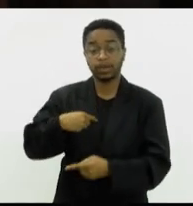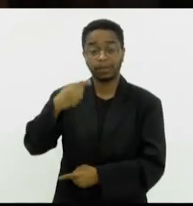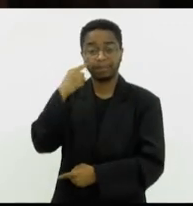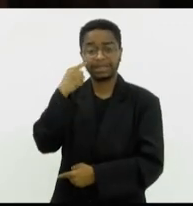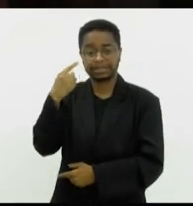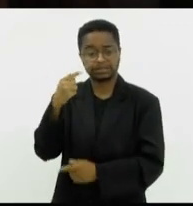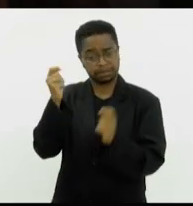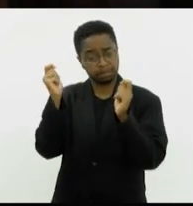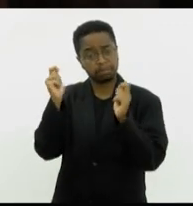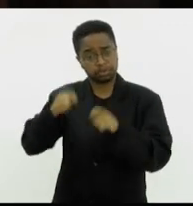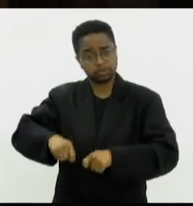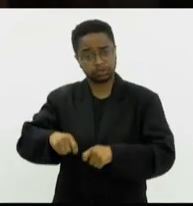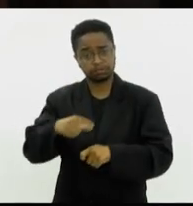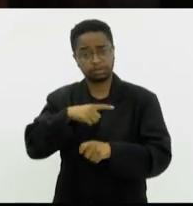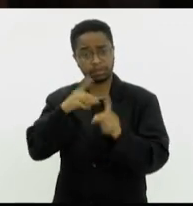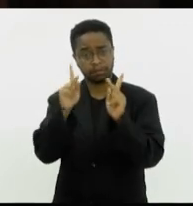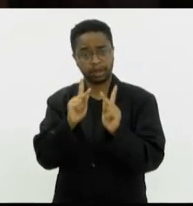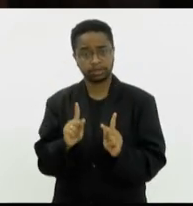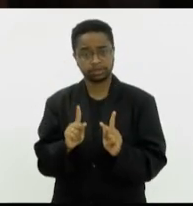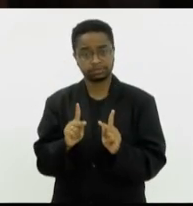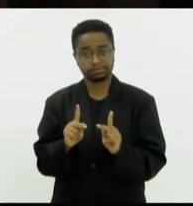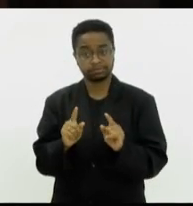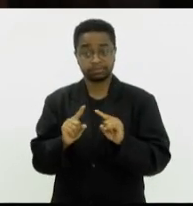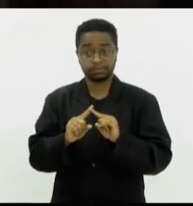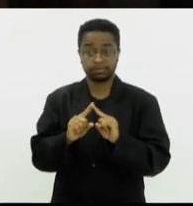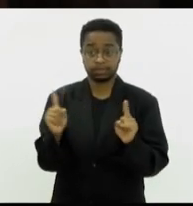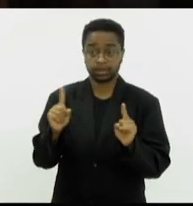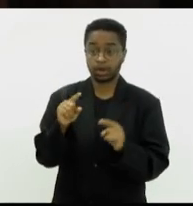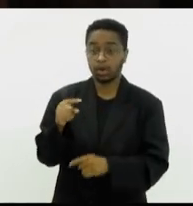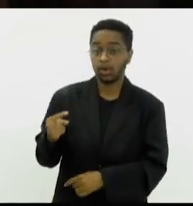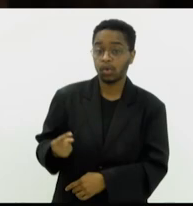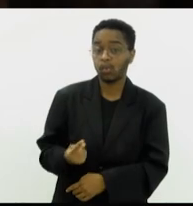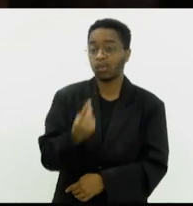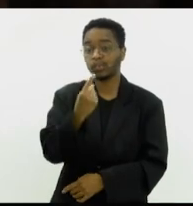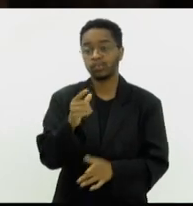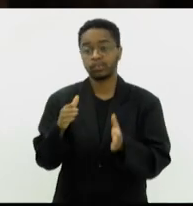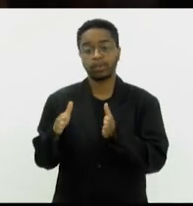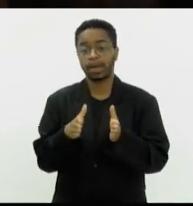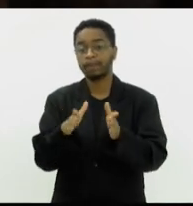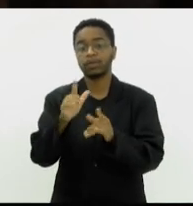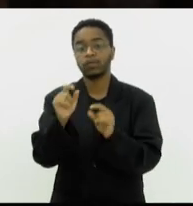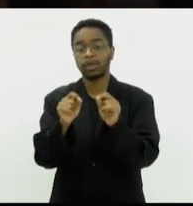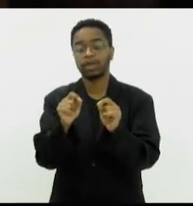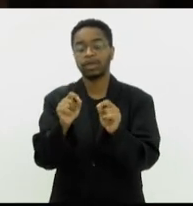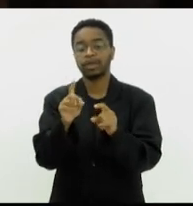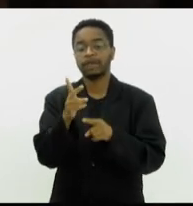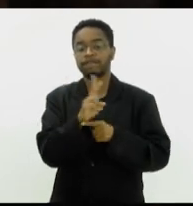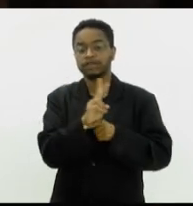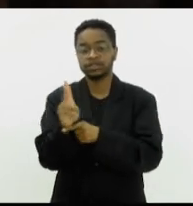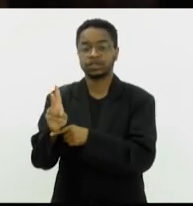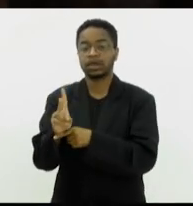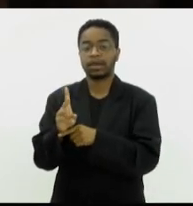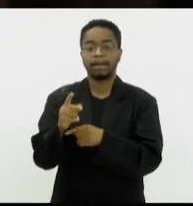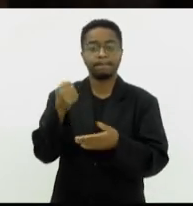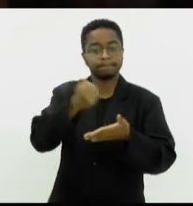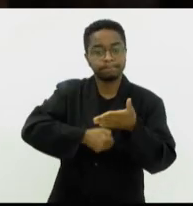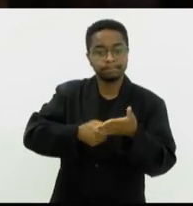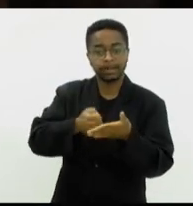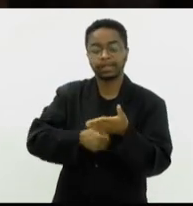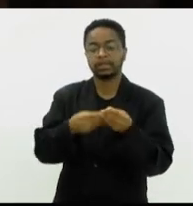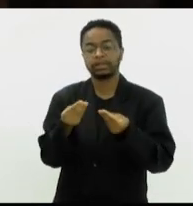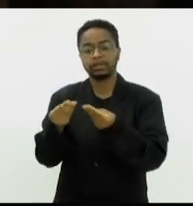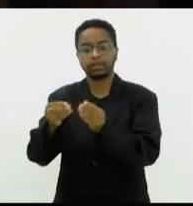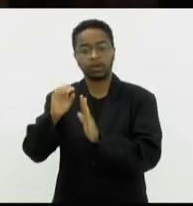possível ter paz mas já que o único o único caminho é fiscalizar bater requerimento